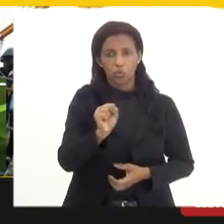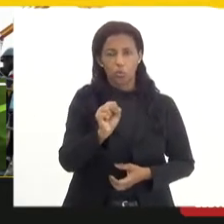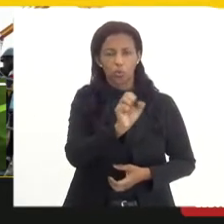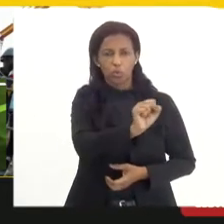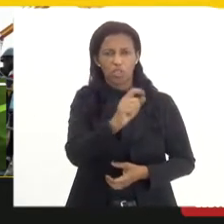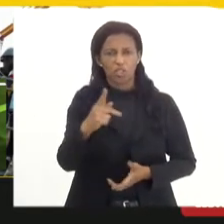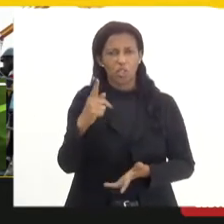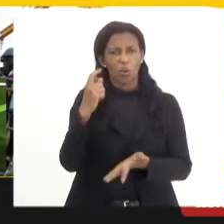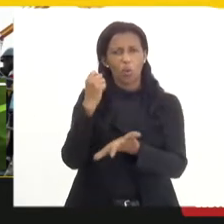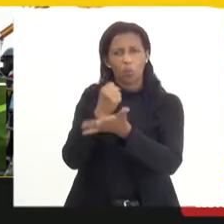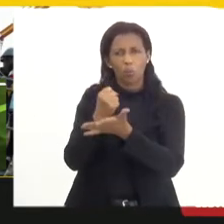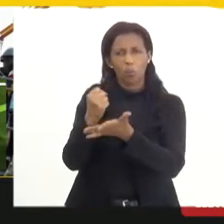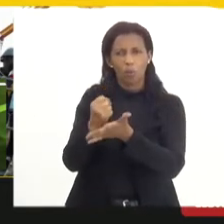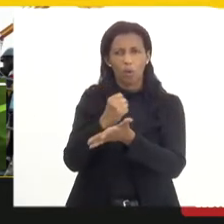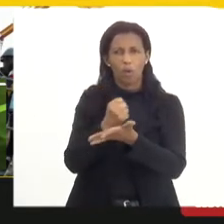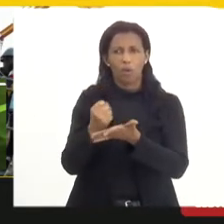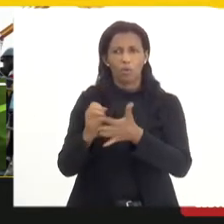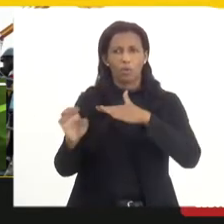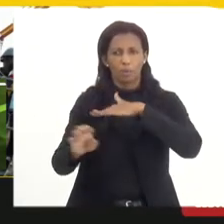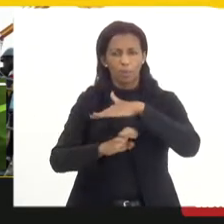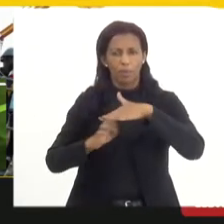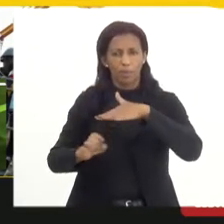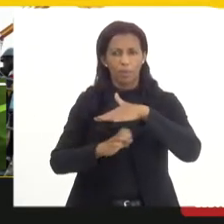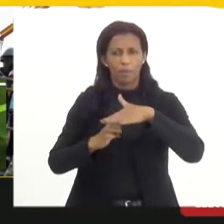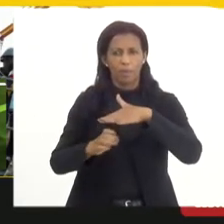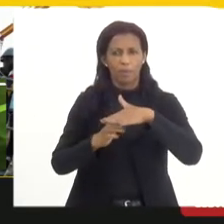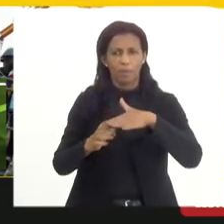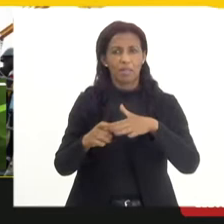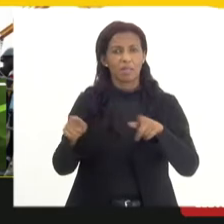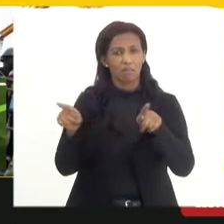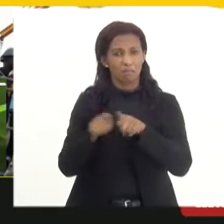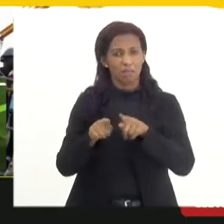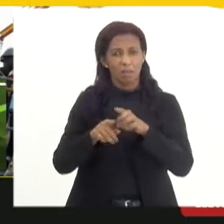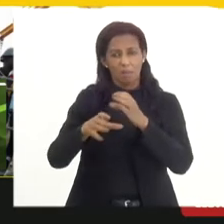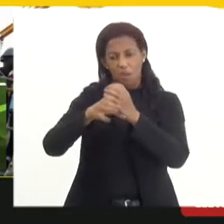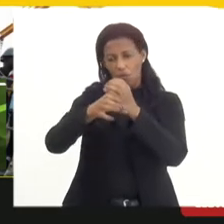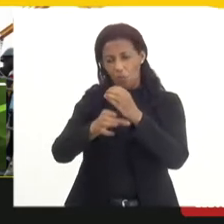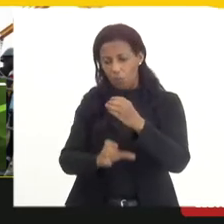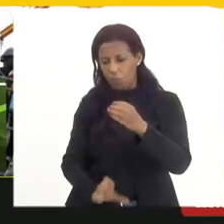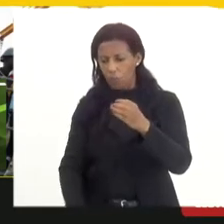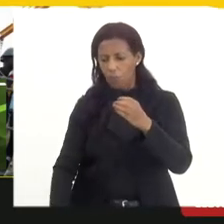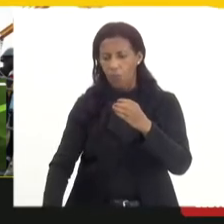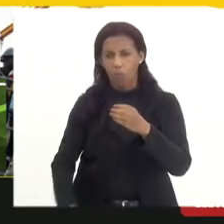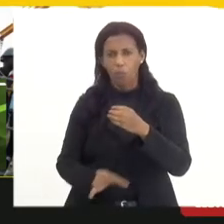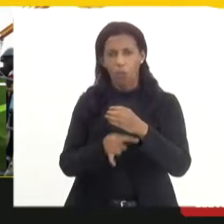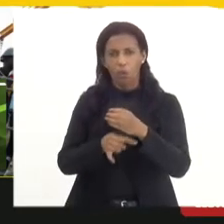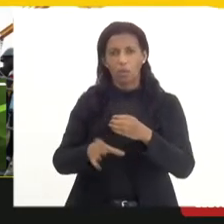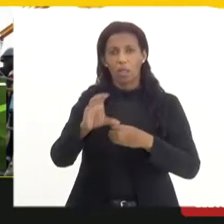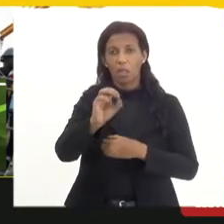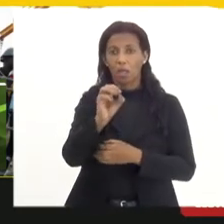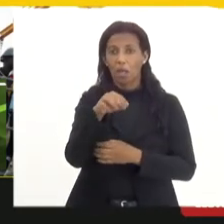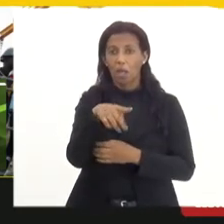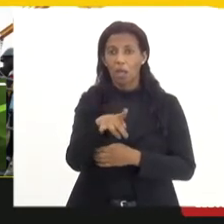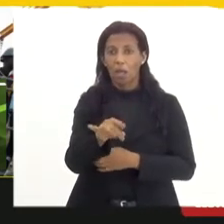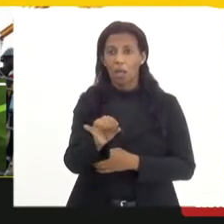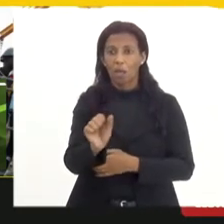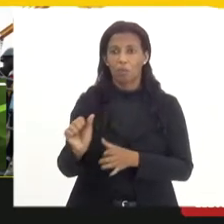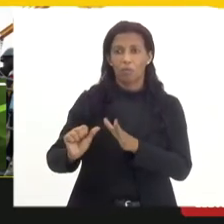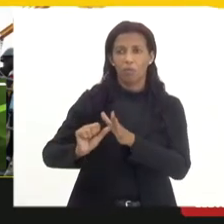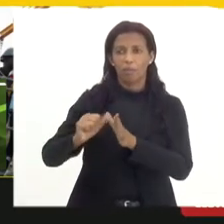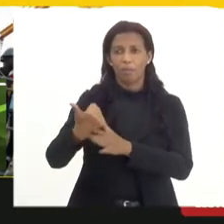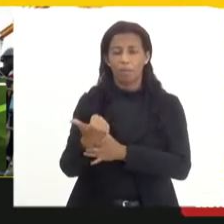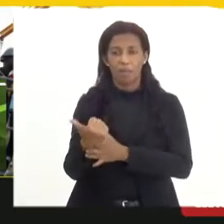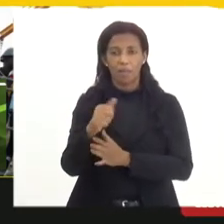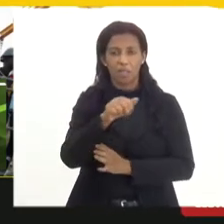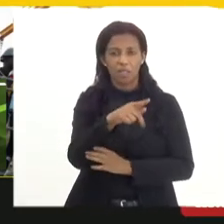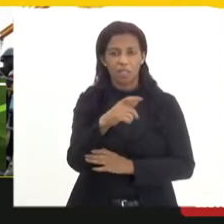contratou a PetroServe para fornecer uma sonda de manutenção do Parque das Conchas, na Bacia de Campos. Foi a primeira vez que a